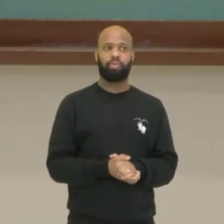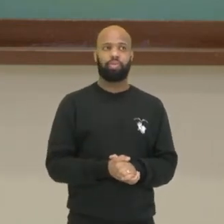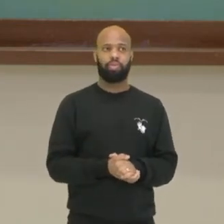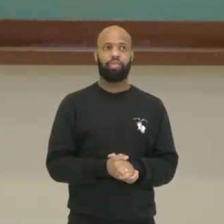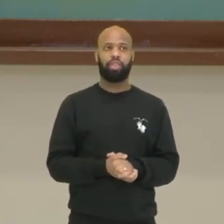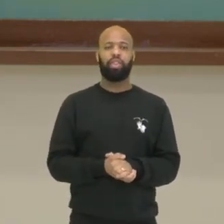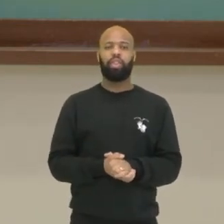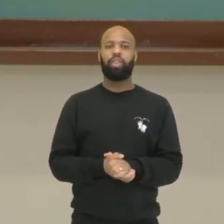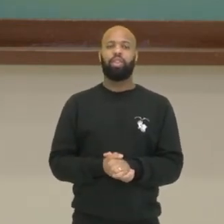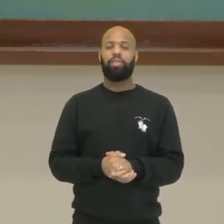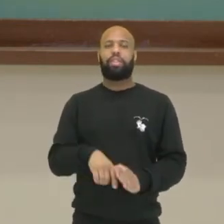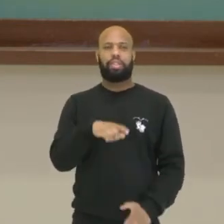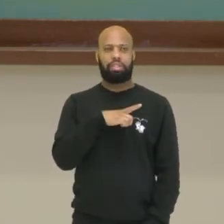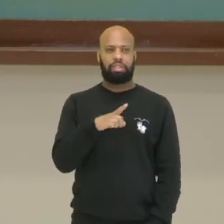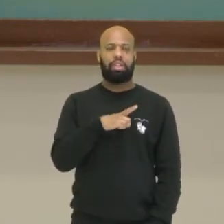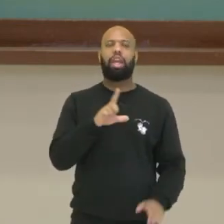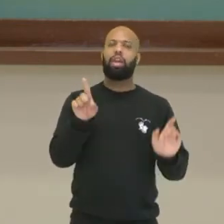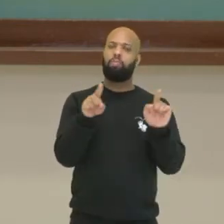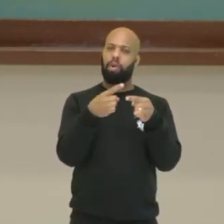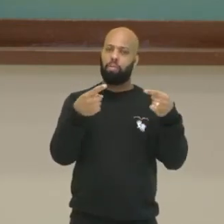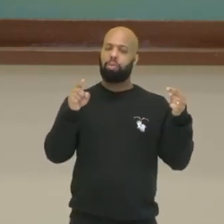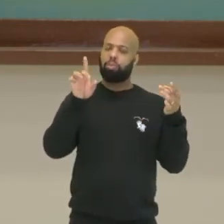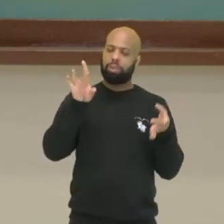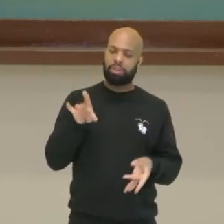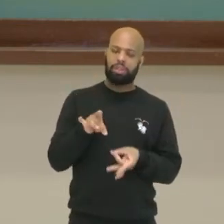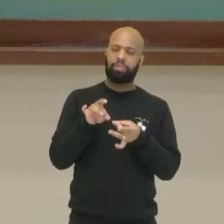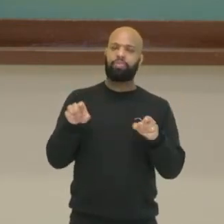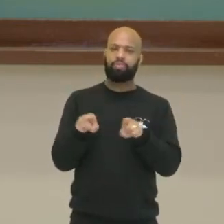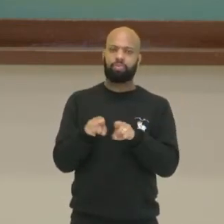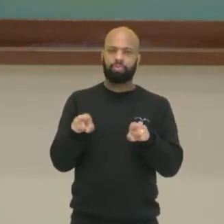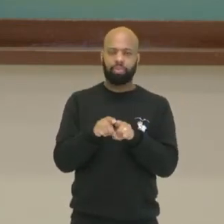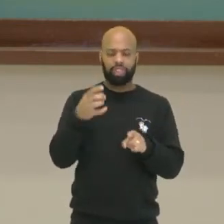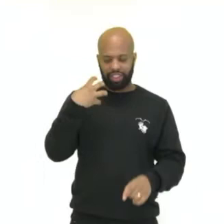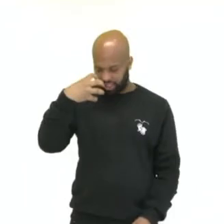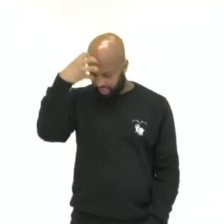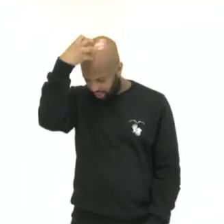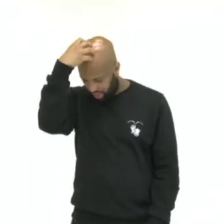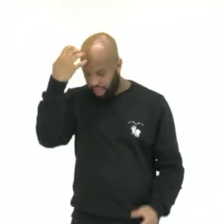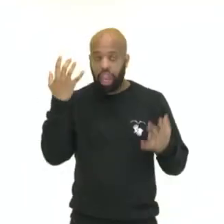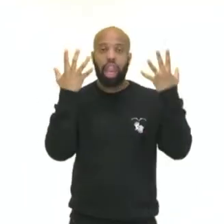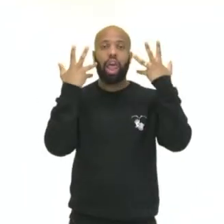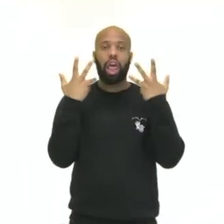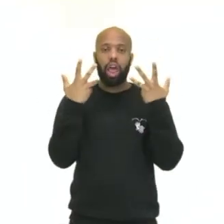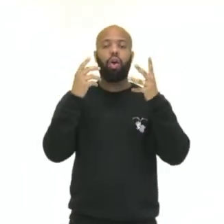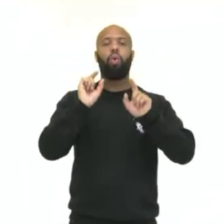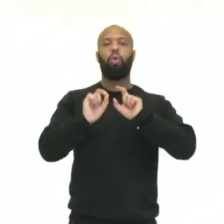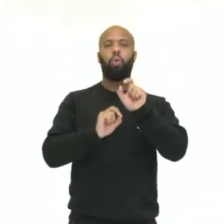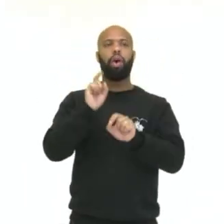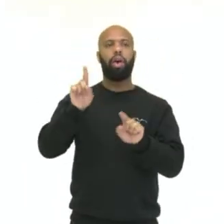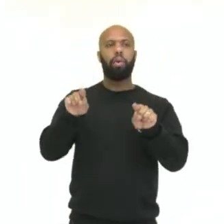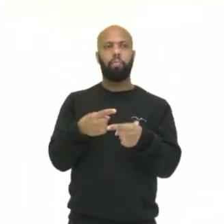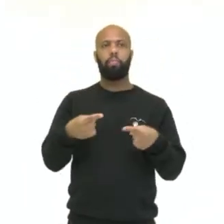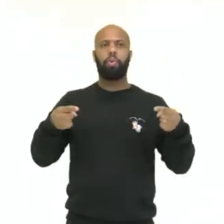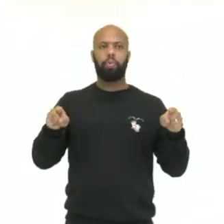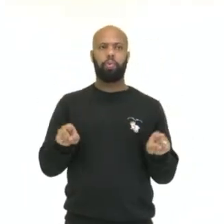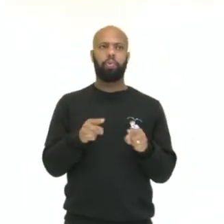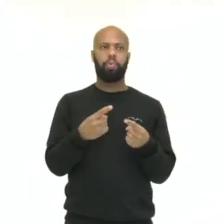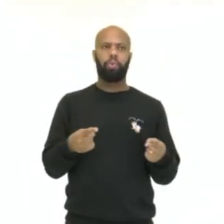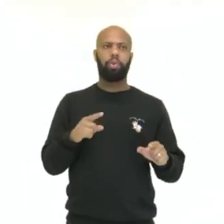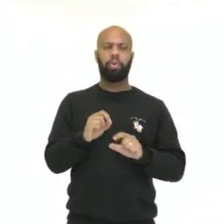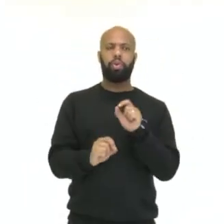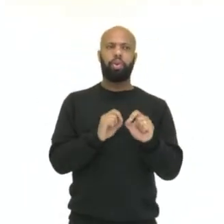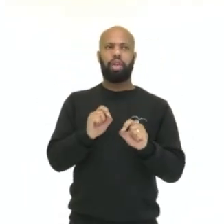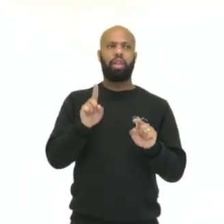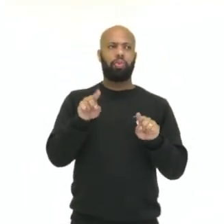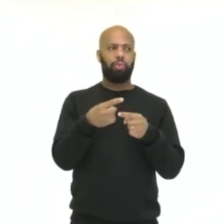Lembra dessa? O Rei Leão! Olha só, trilha musical é música que compõe